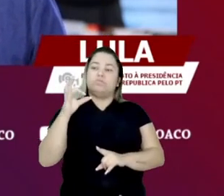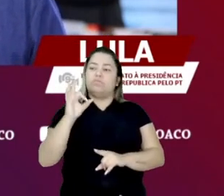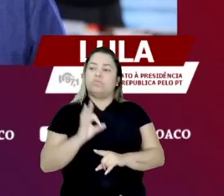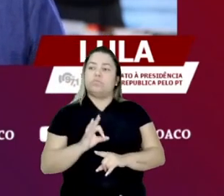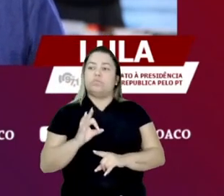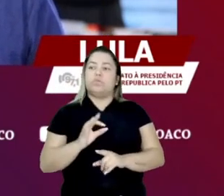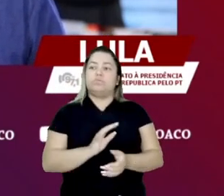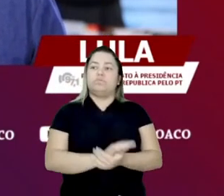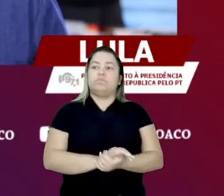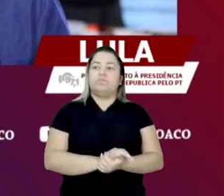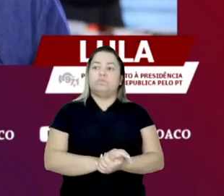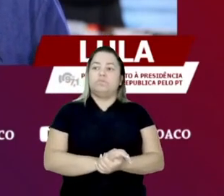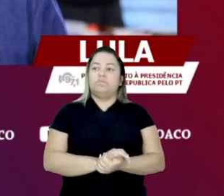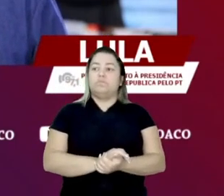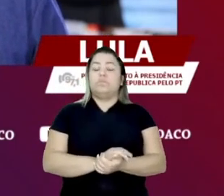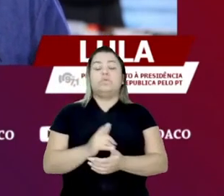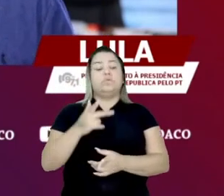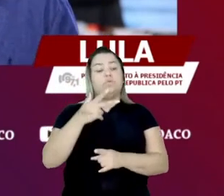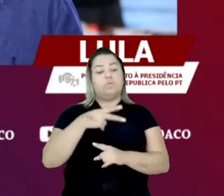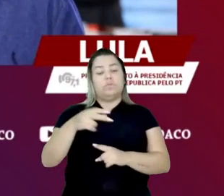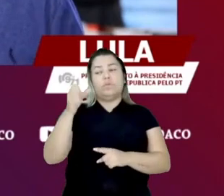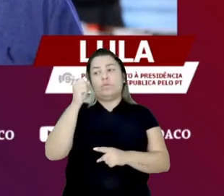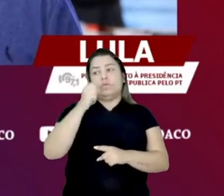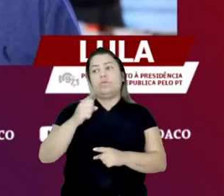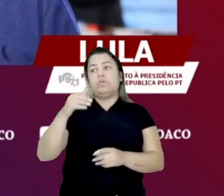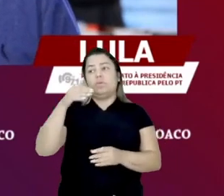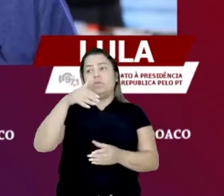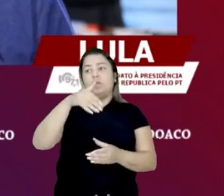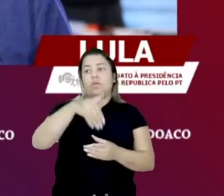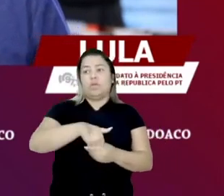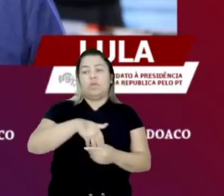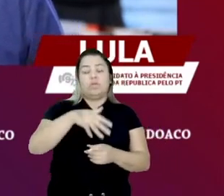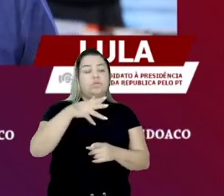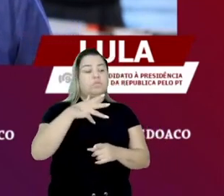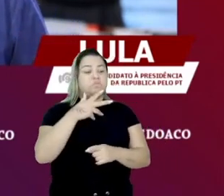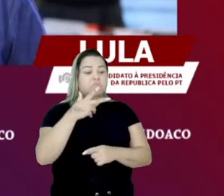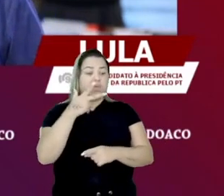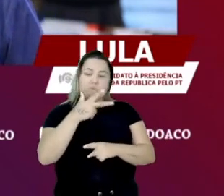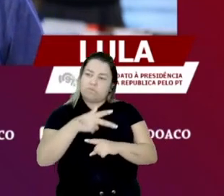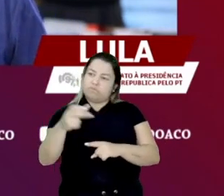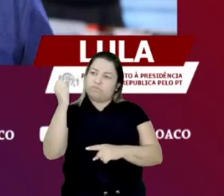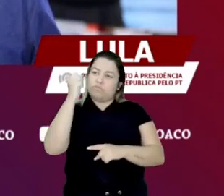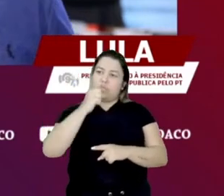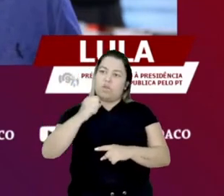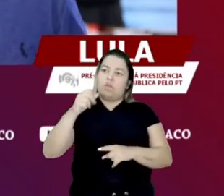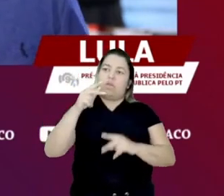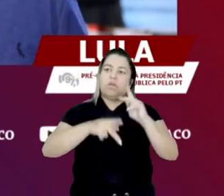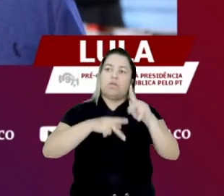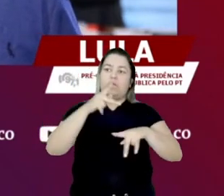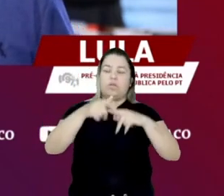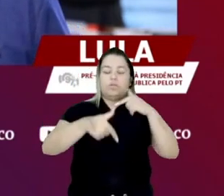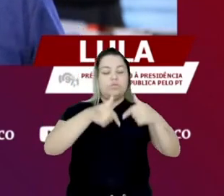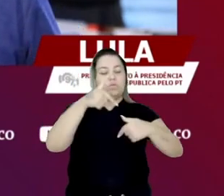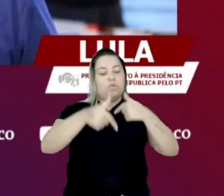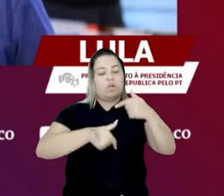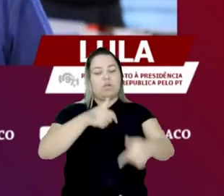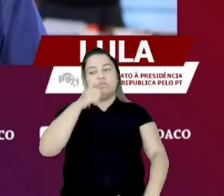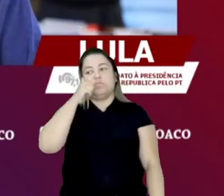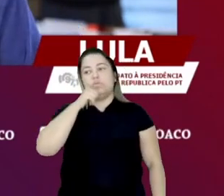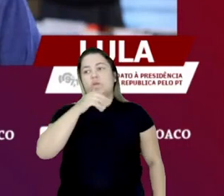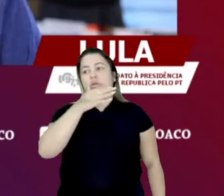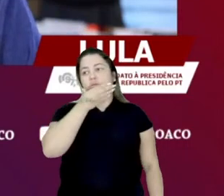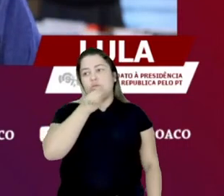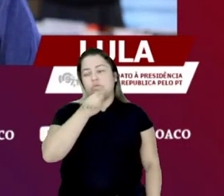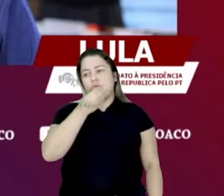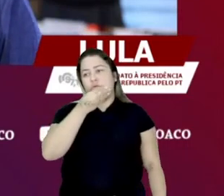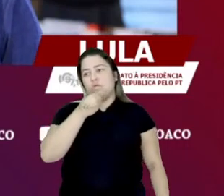homens, o povo negro, os quilombolas, os pequenos e médios empresários, os pequenos e médios empreendedores, os